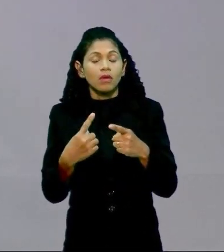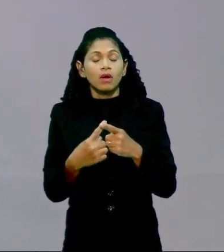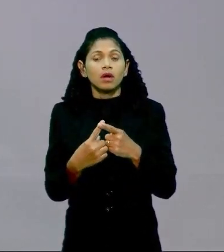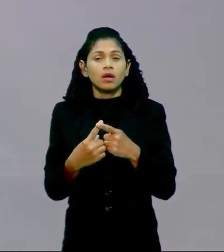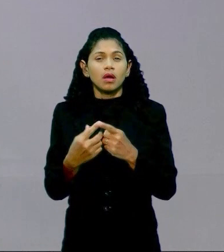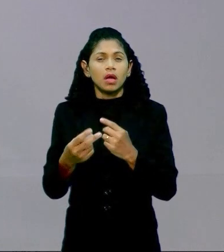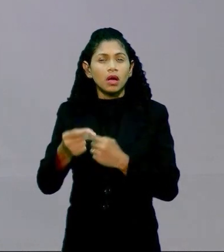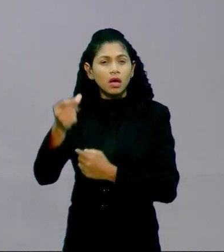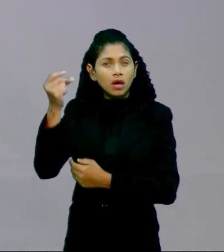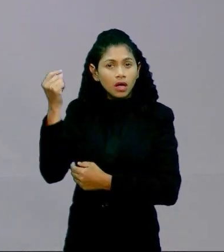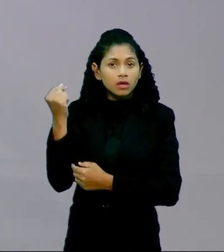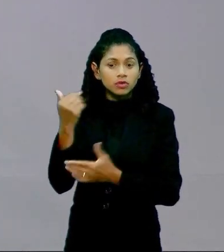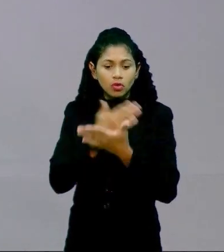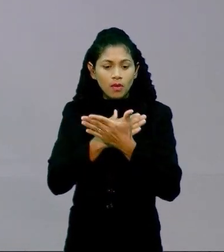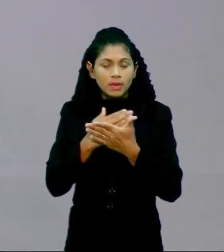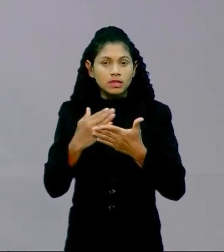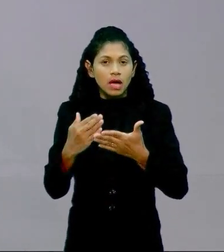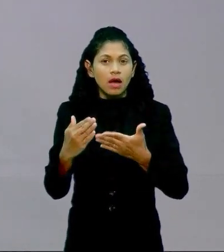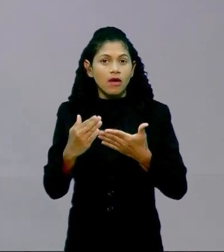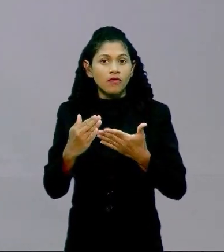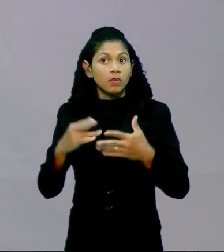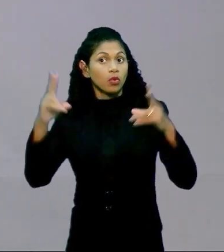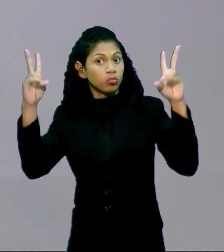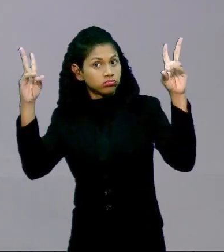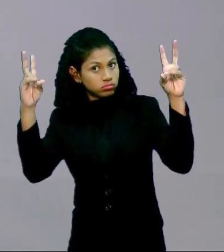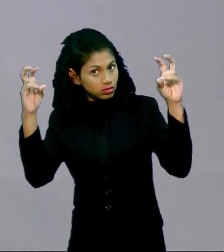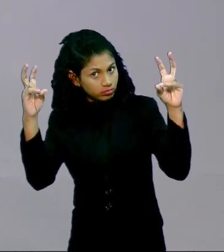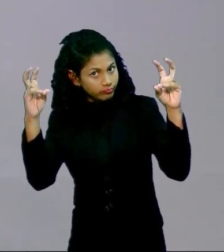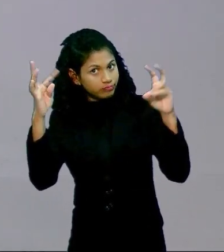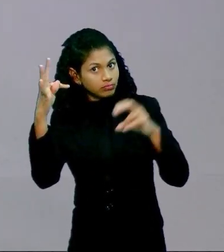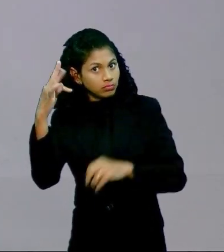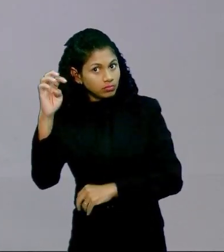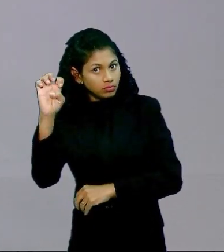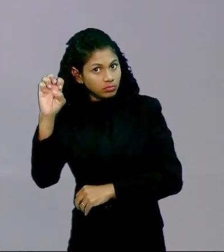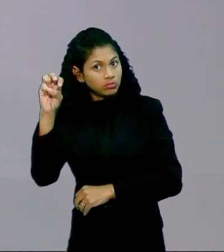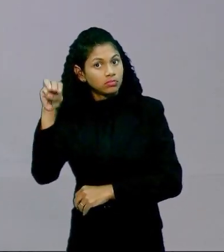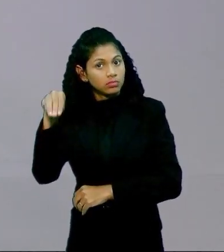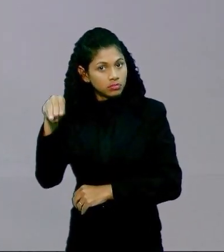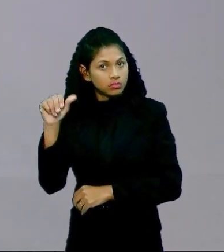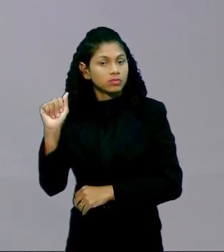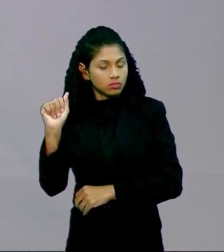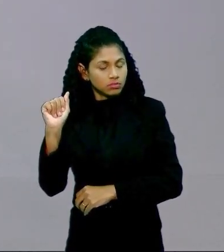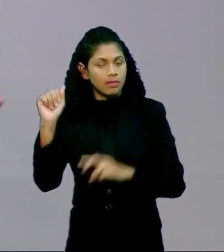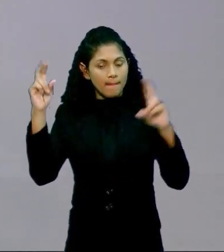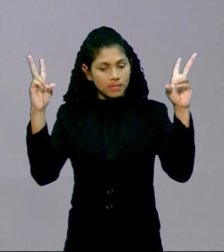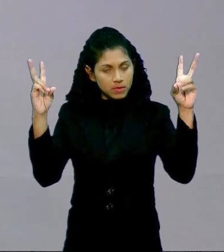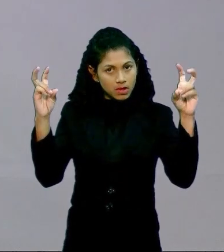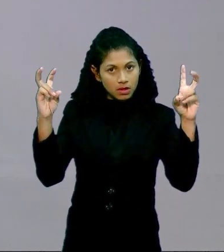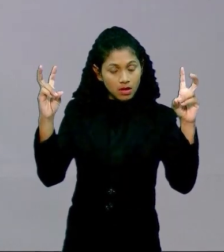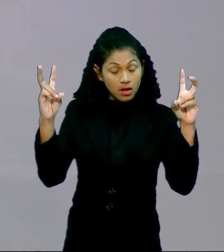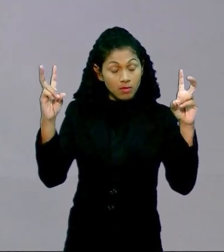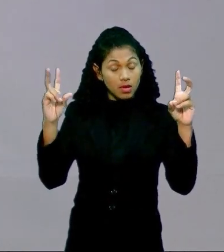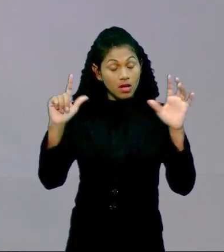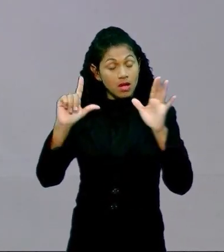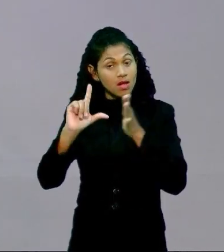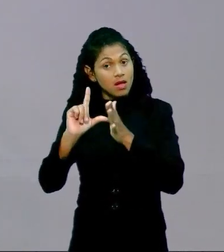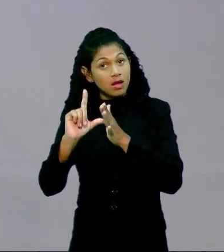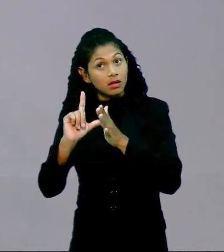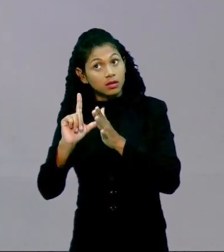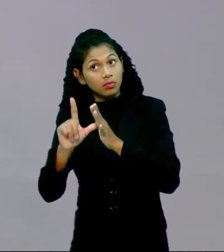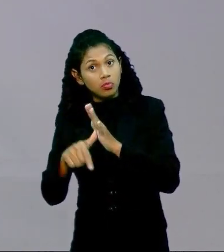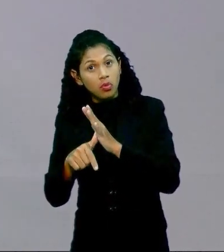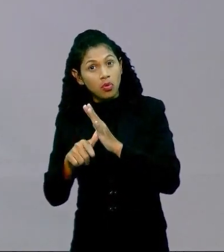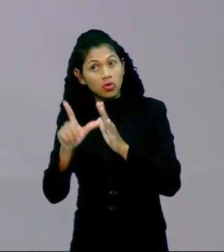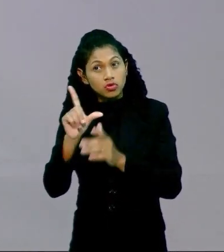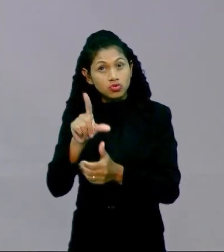que ter um tema, né? Escolher esse tema ou produzir acerca de um tema já determinado e